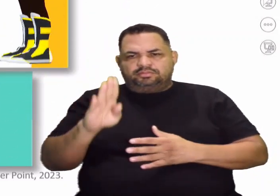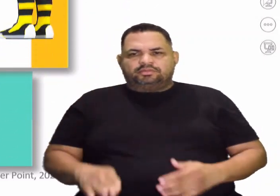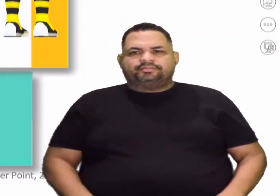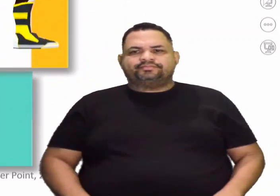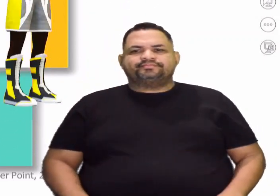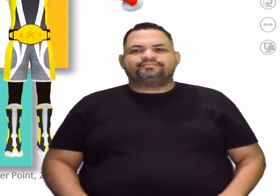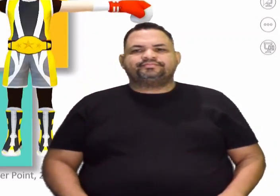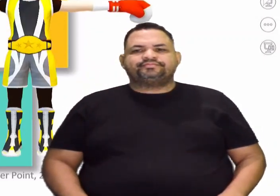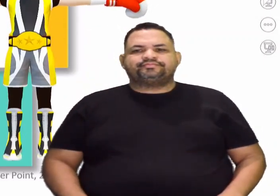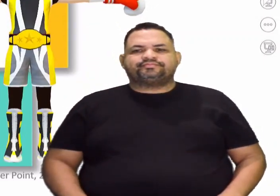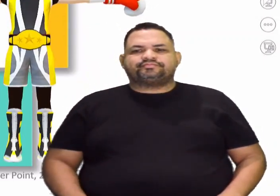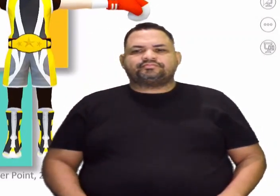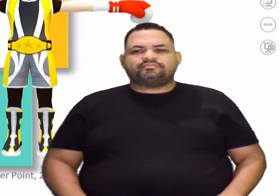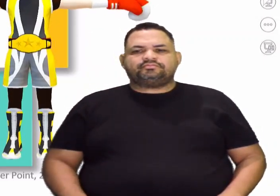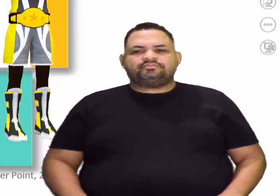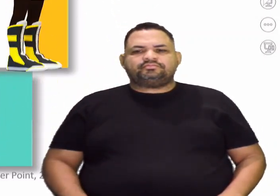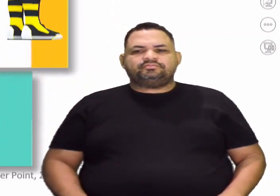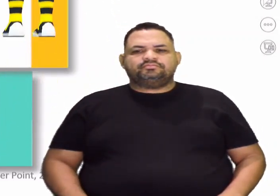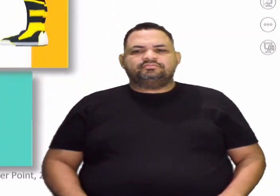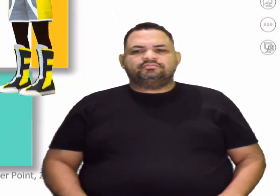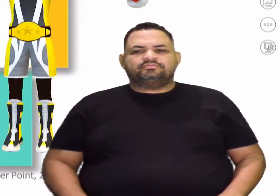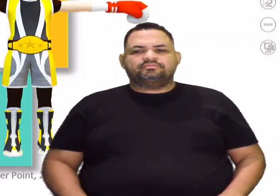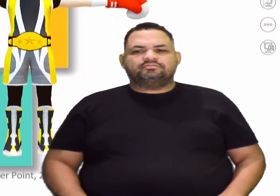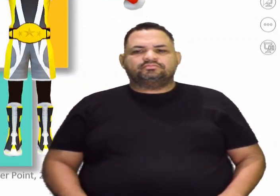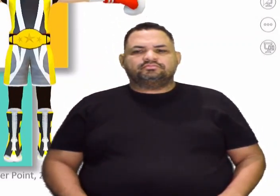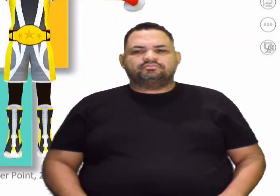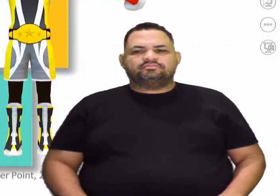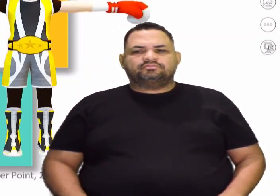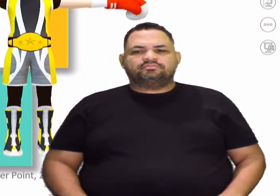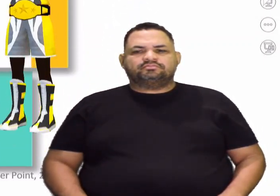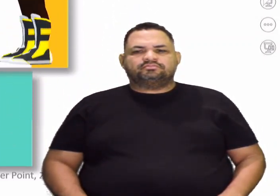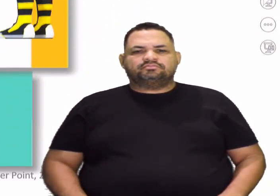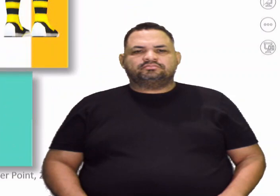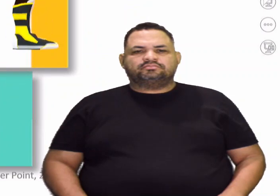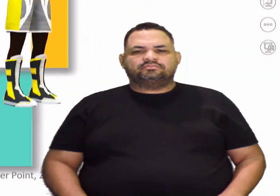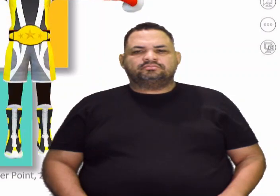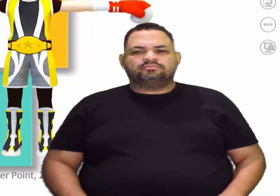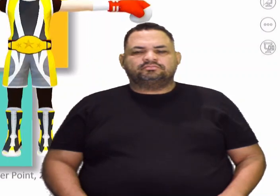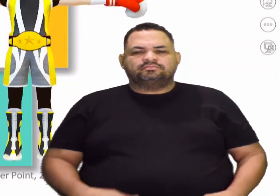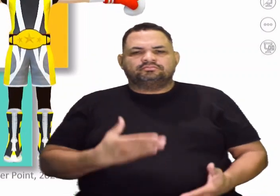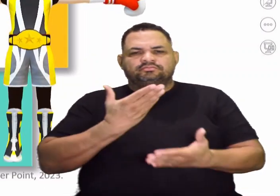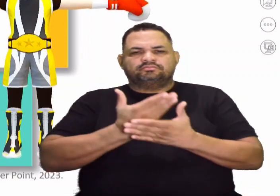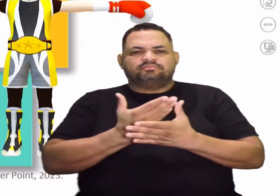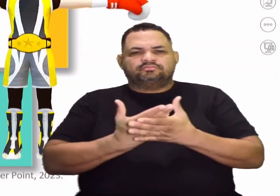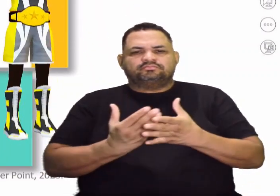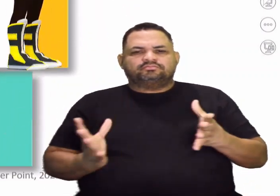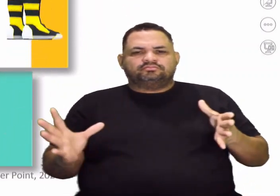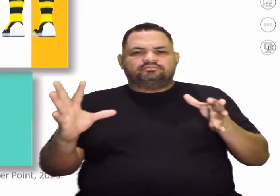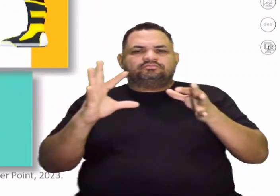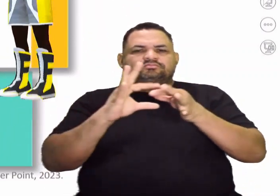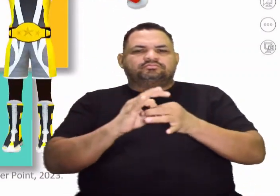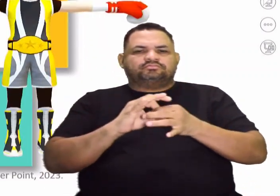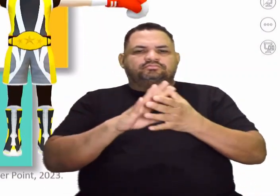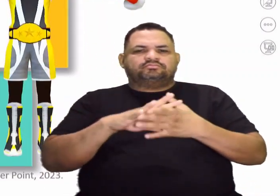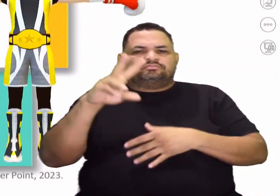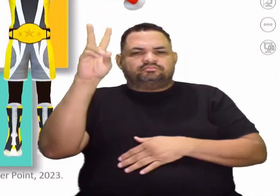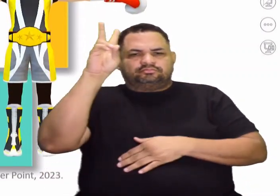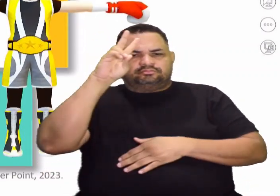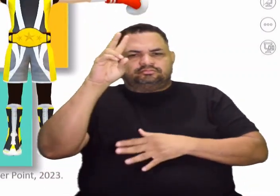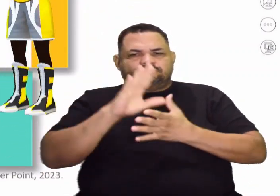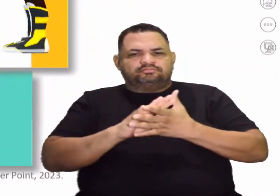esse rapazinho, mas quase no centro. Aí nessa aula nós vamos ver o contexto histórico, que foi